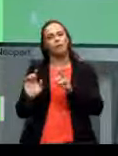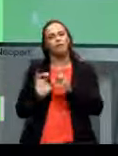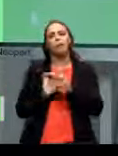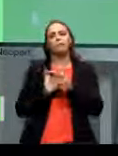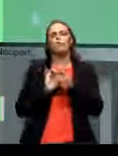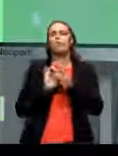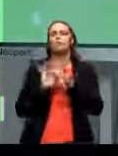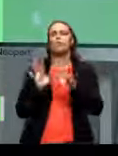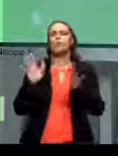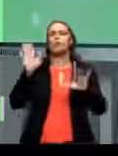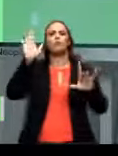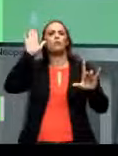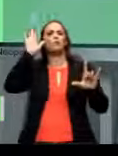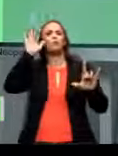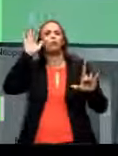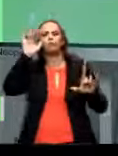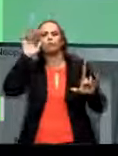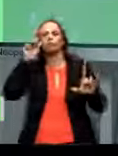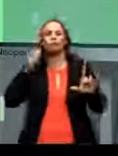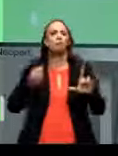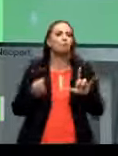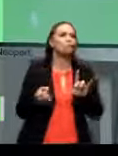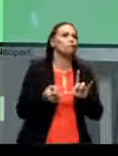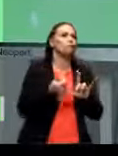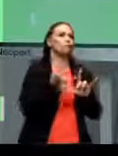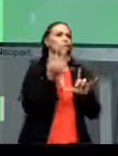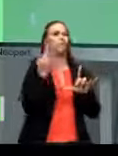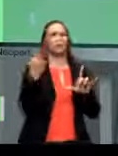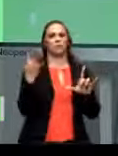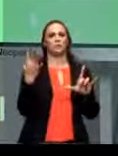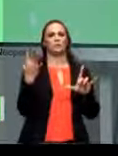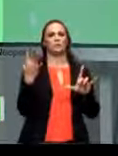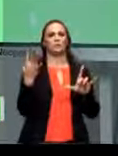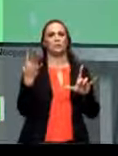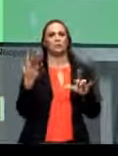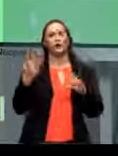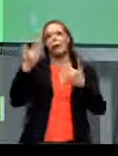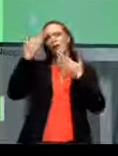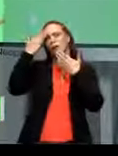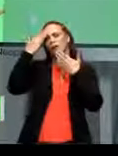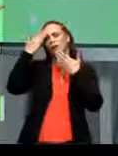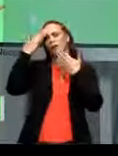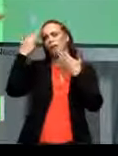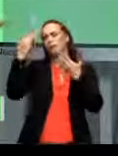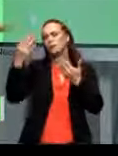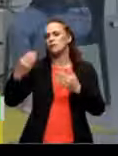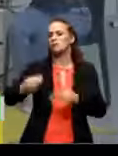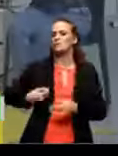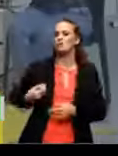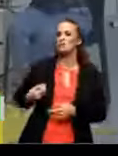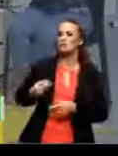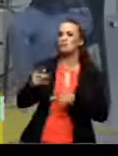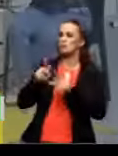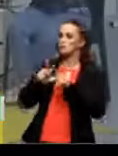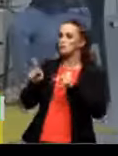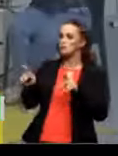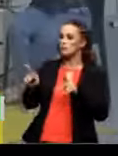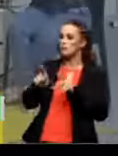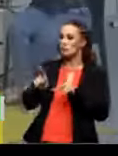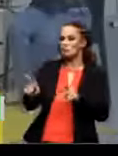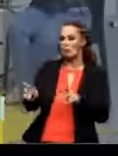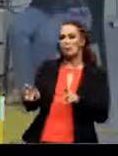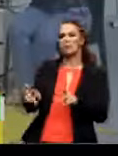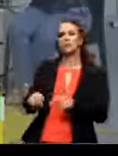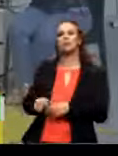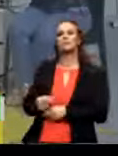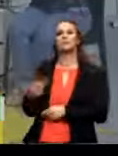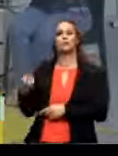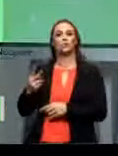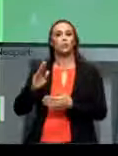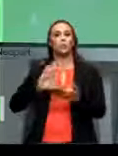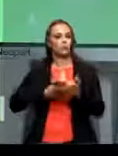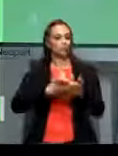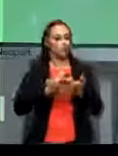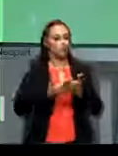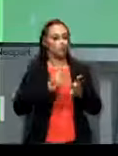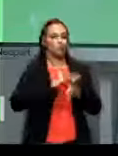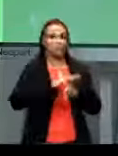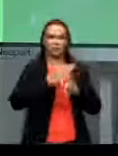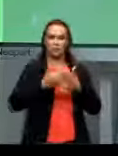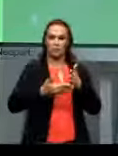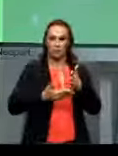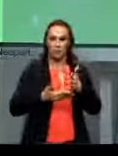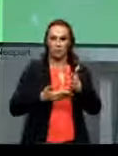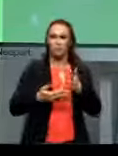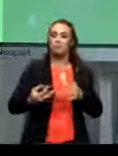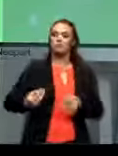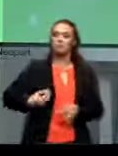assistir quando e quantas vezes quiser. Eu agradeço a presença das nossas professoras e intérpretes de Libras